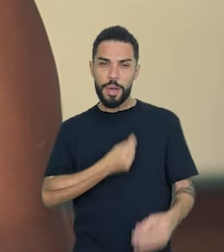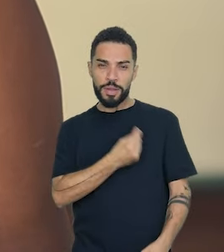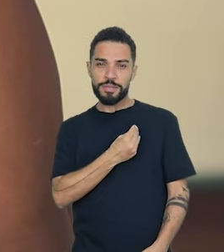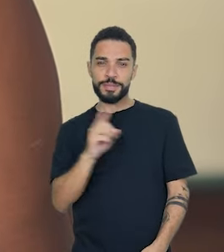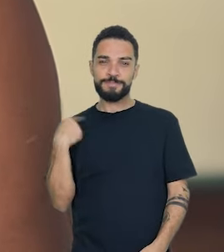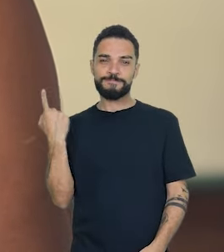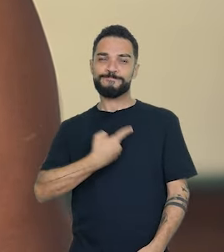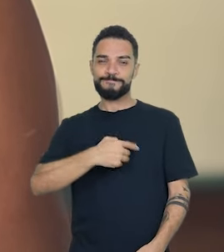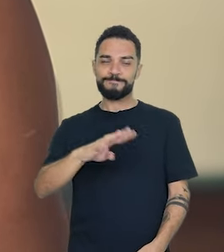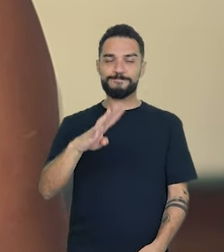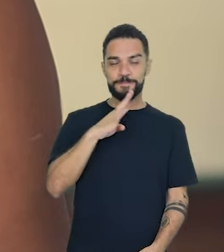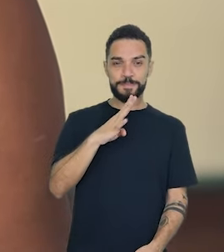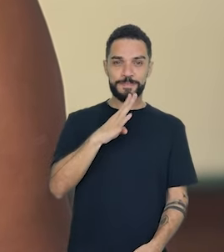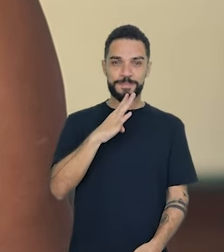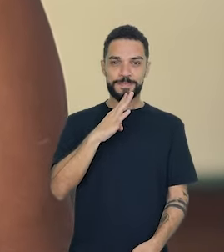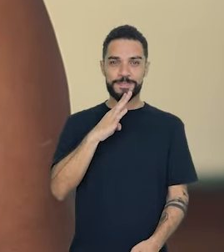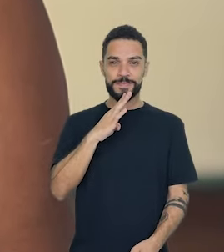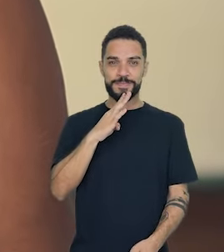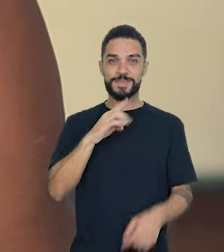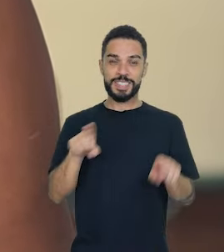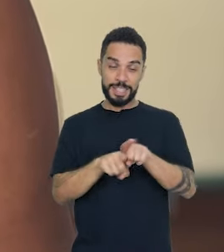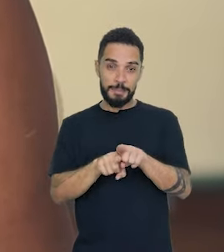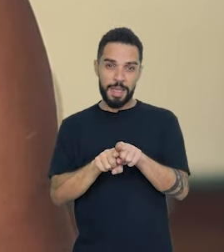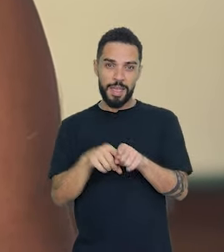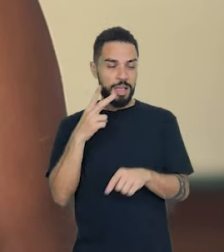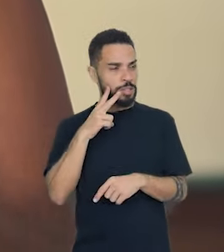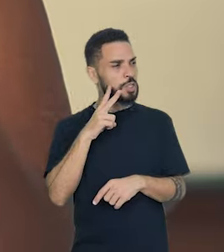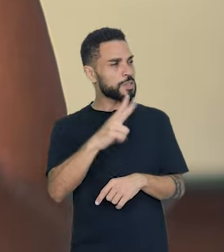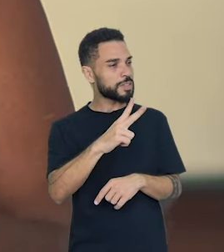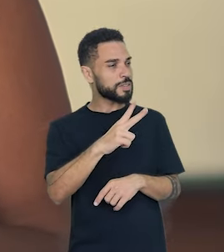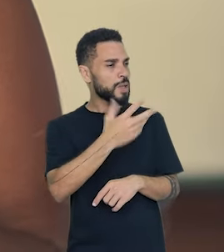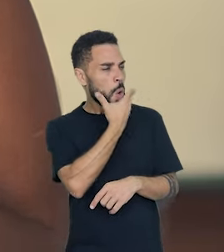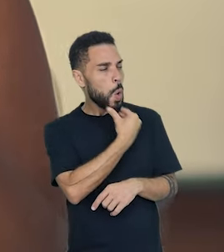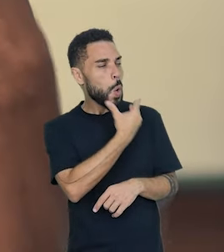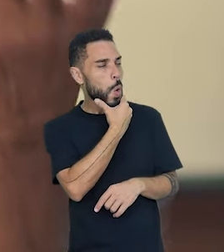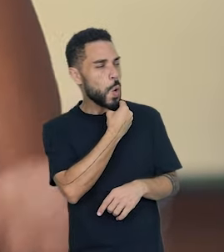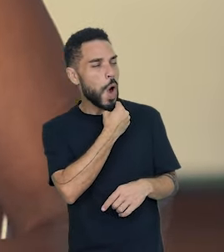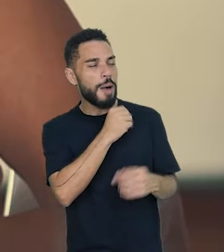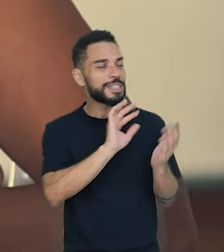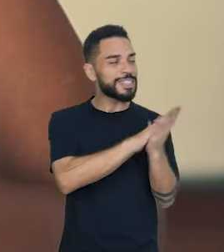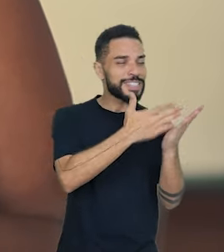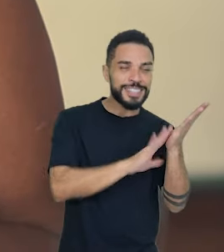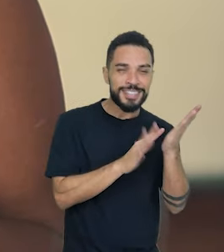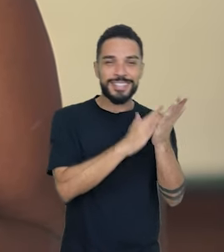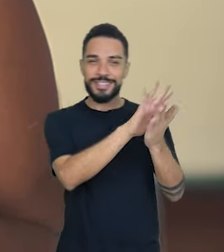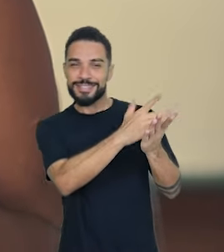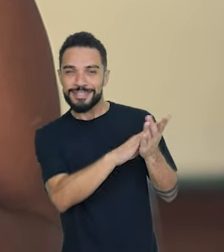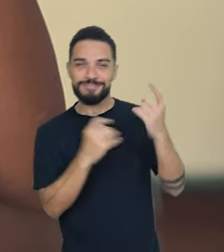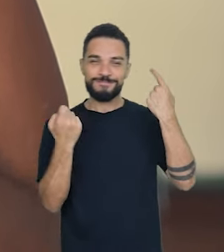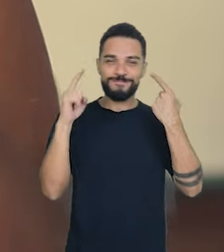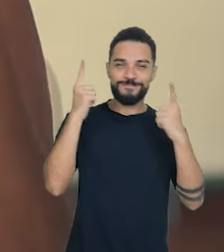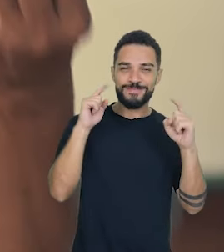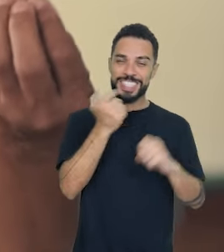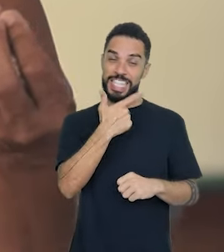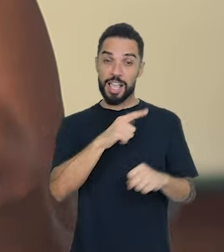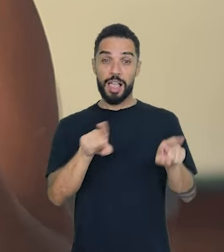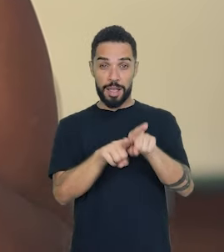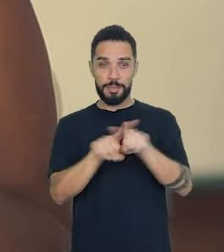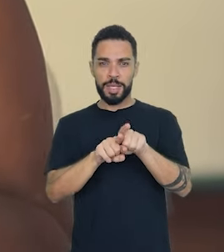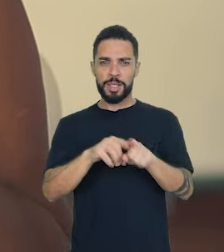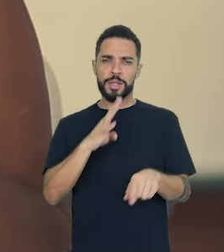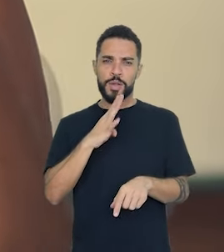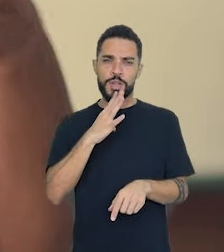se conheceu. Então, ao mesmo tempo que eu vi o Valdemar nas brincadeiras do samba, no barzinho, eu também